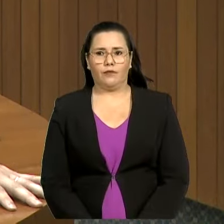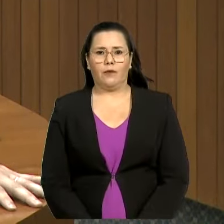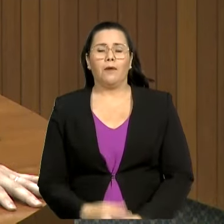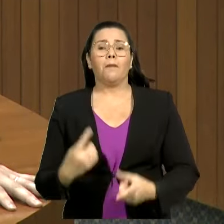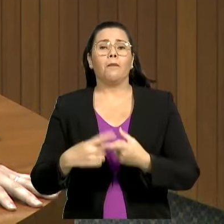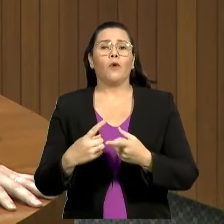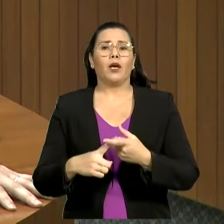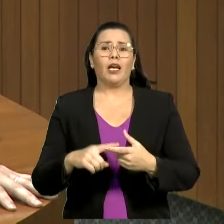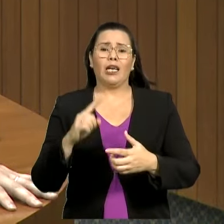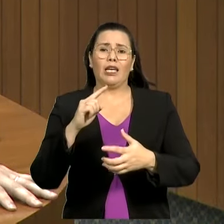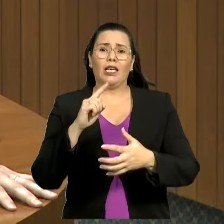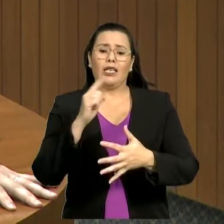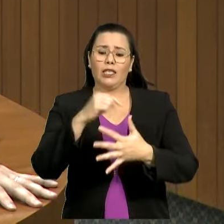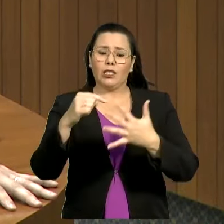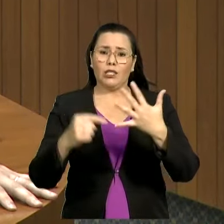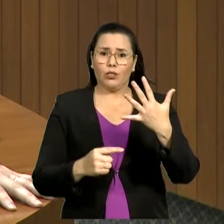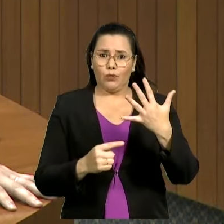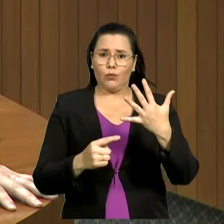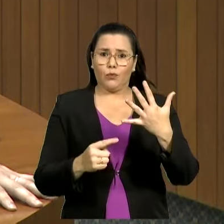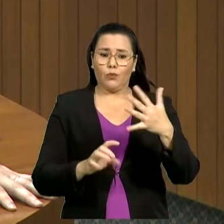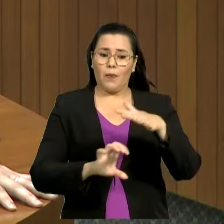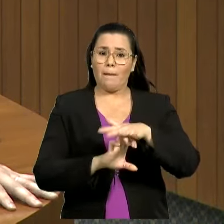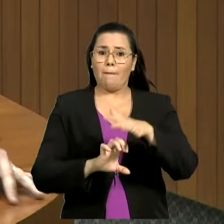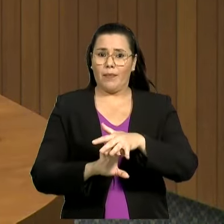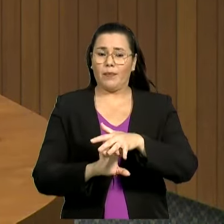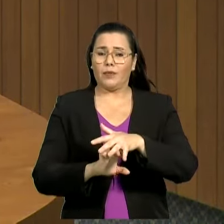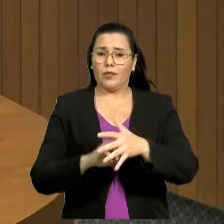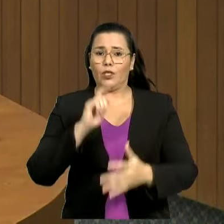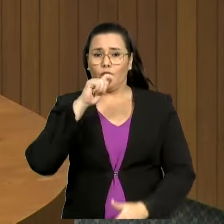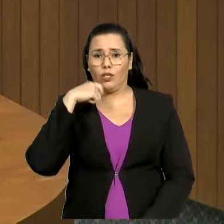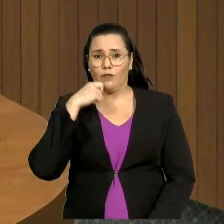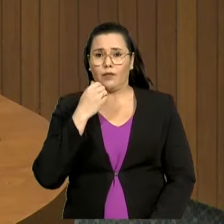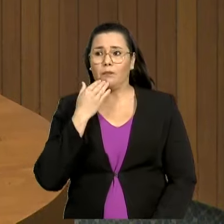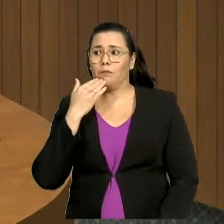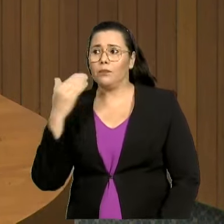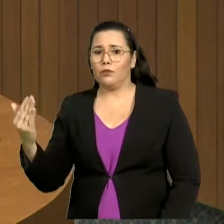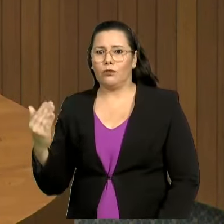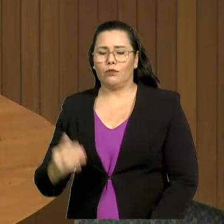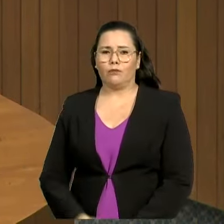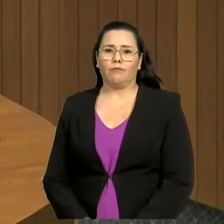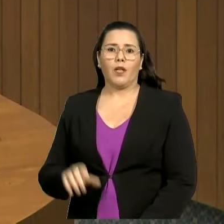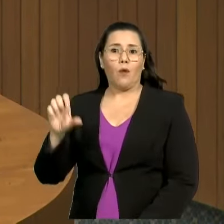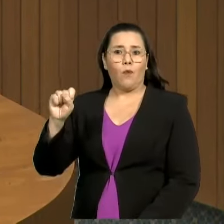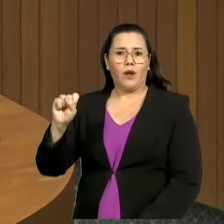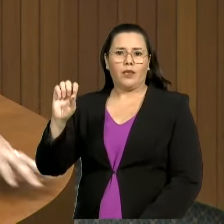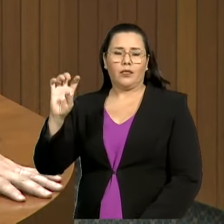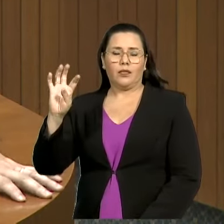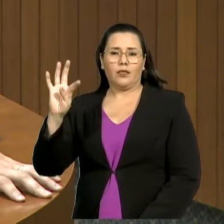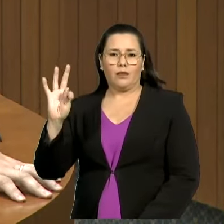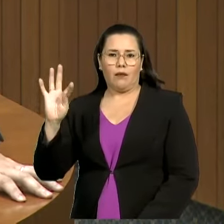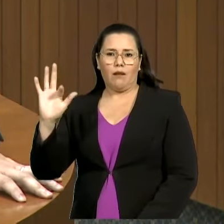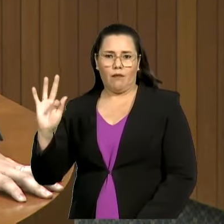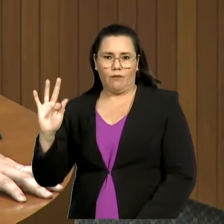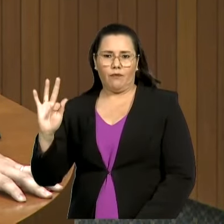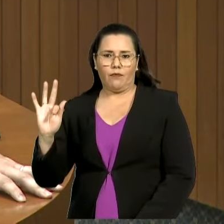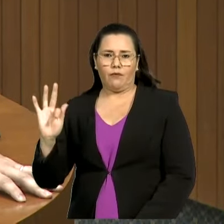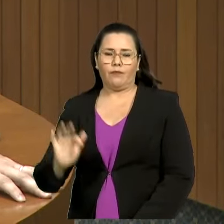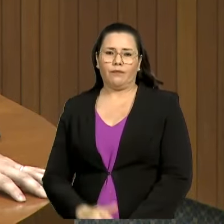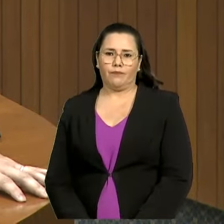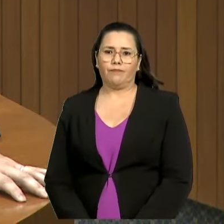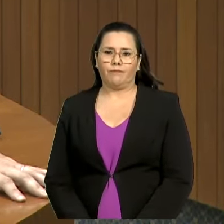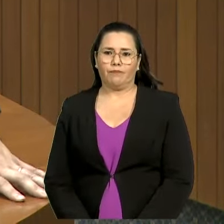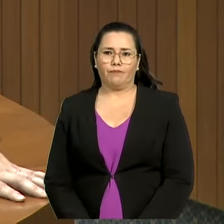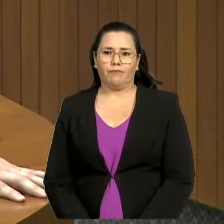de advocacia que reivindicaram ao Supremo essa pretensão. Pretensão essa que disse já no